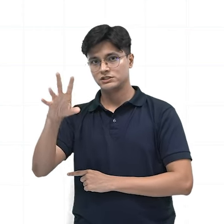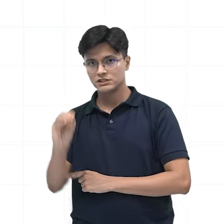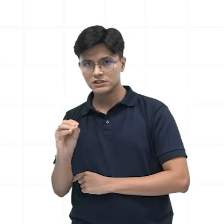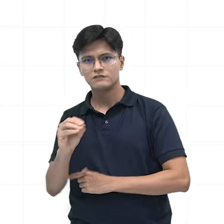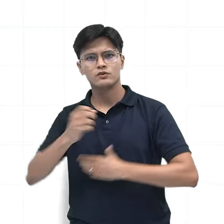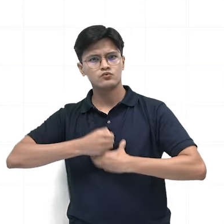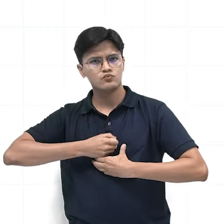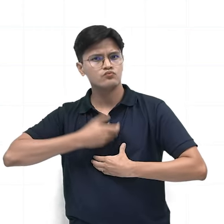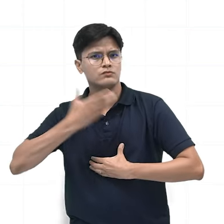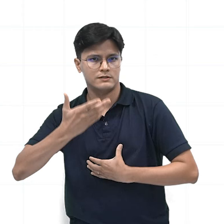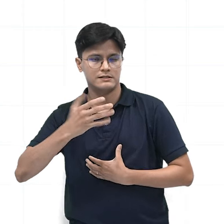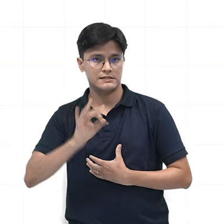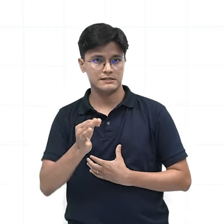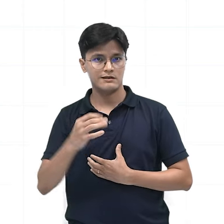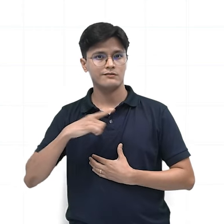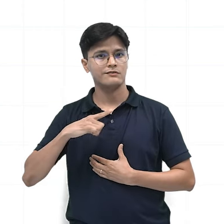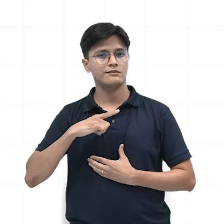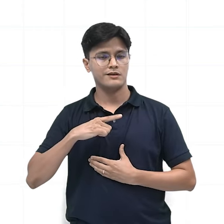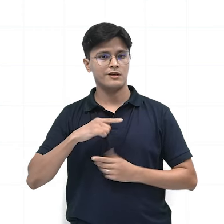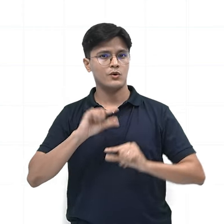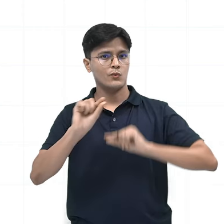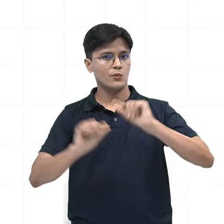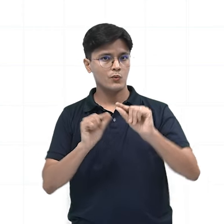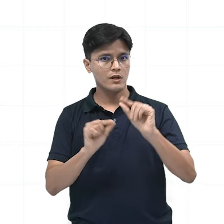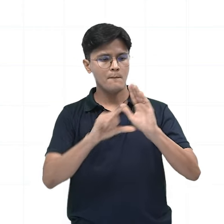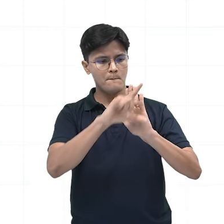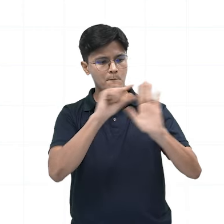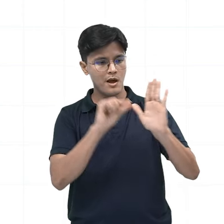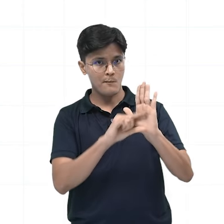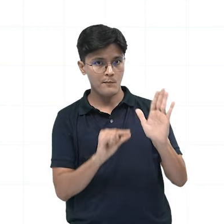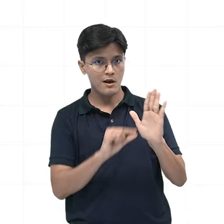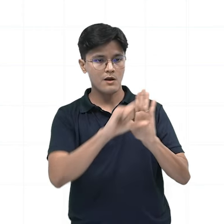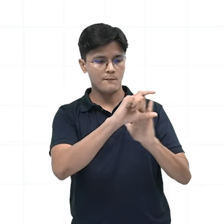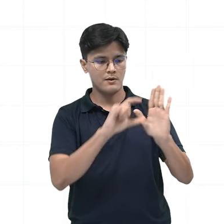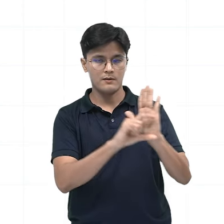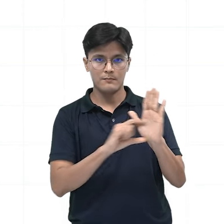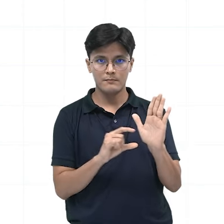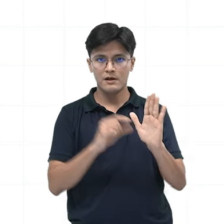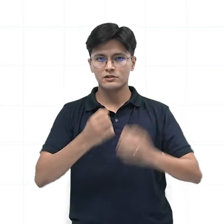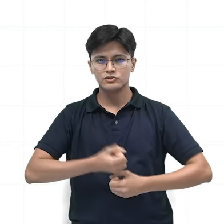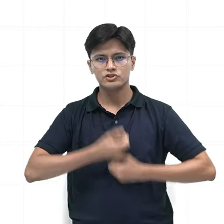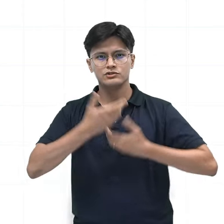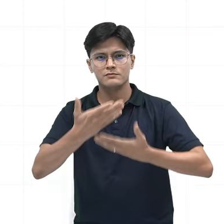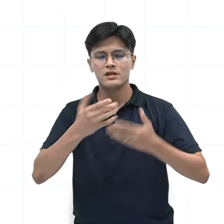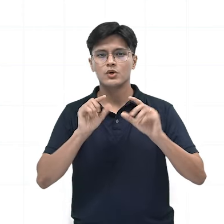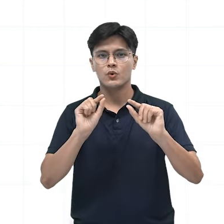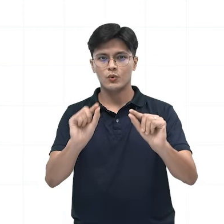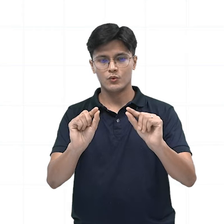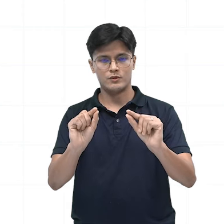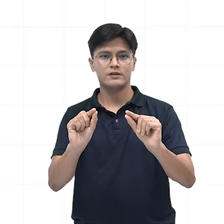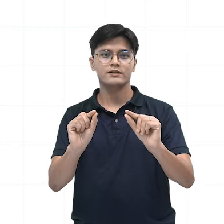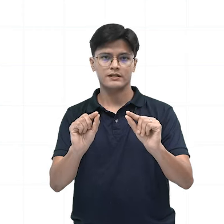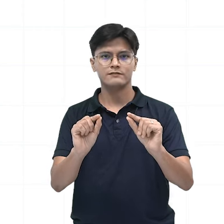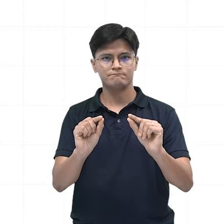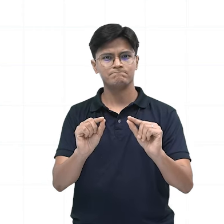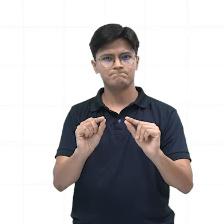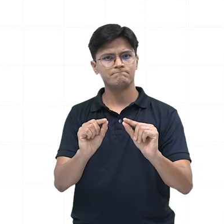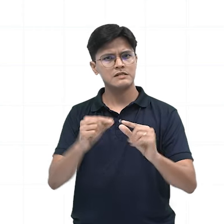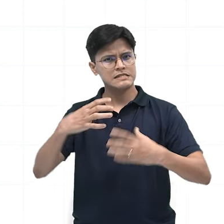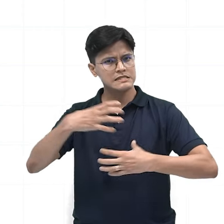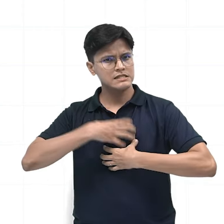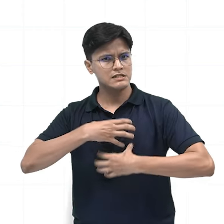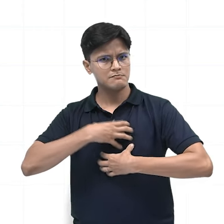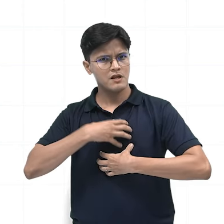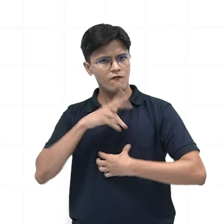poético. Os seus versos, os versos do hino, eles vão expressar um forte sentimento